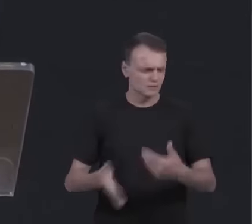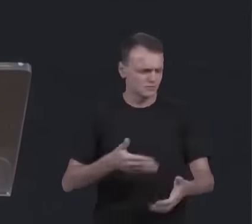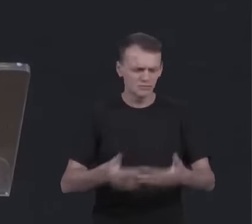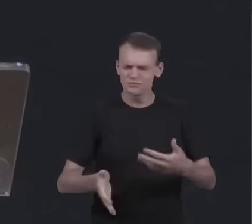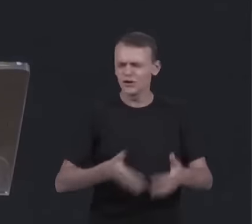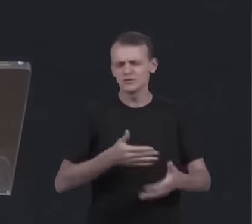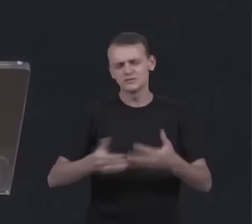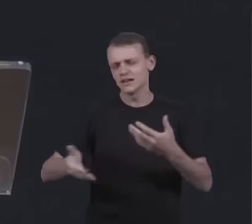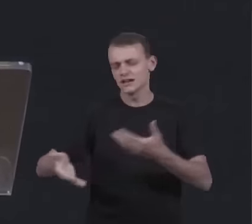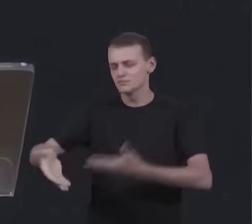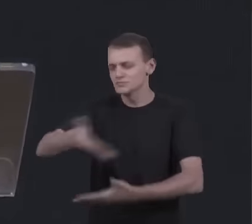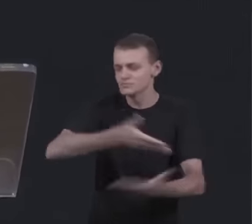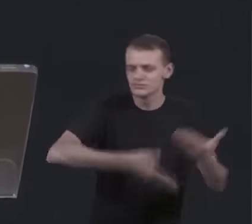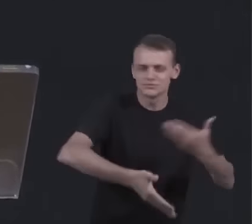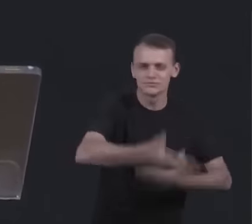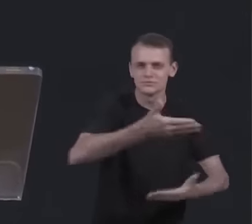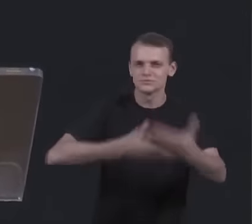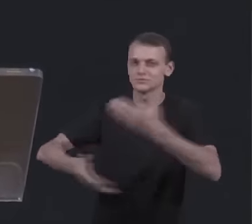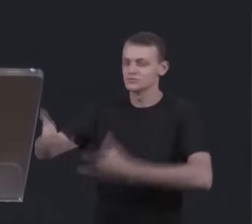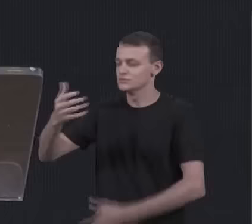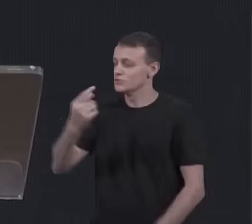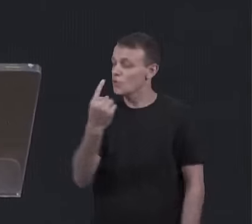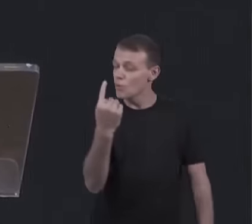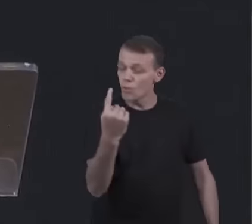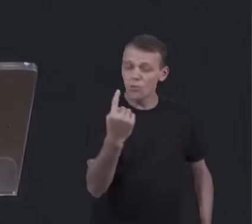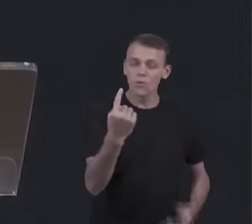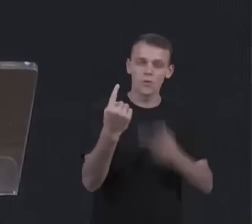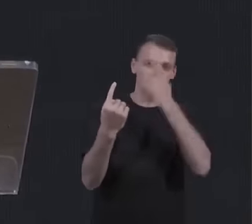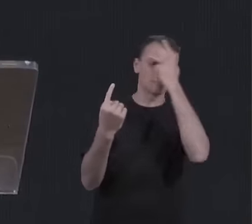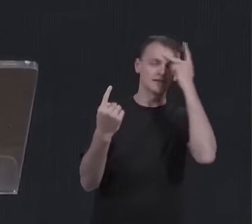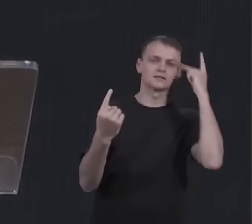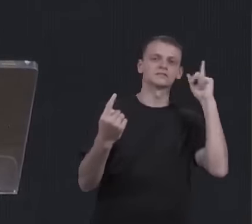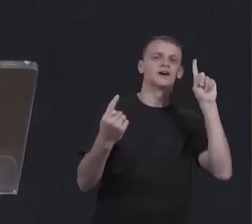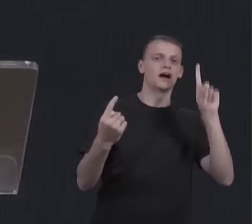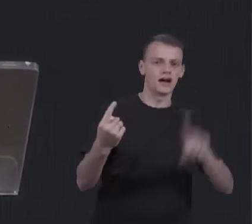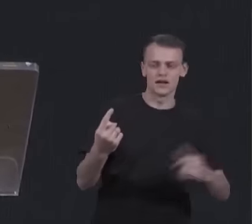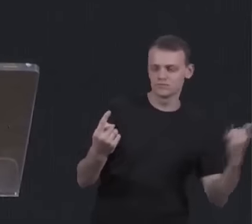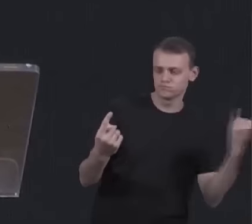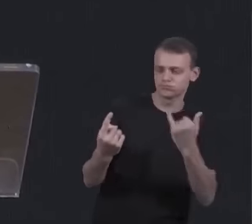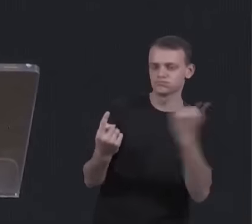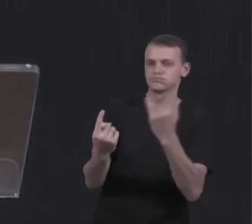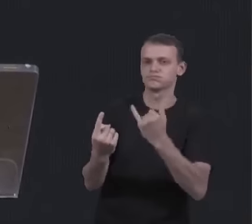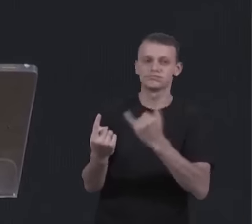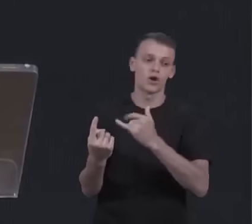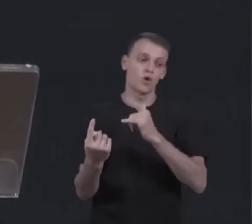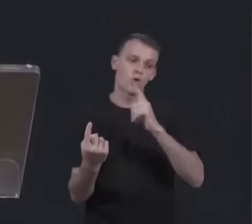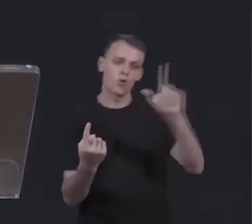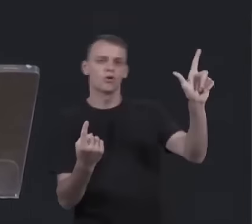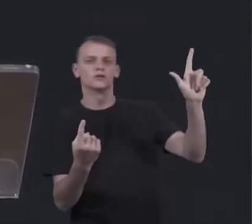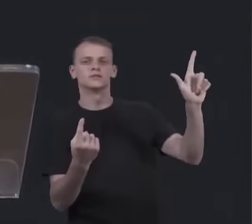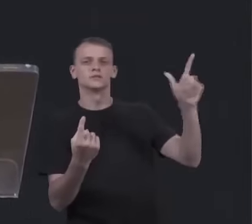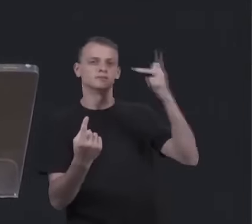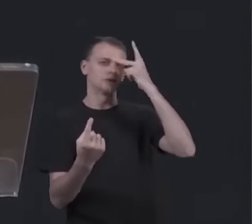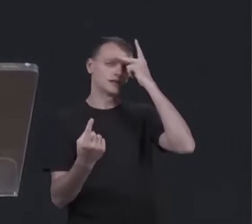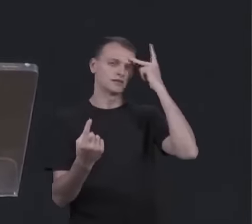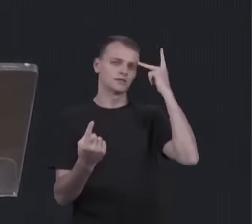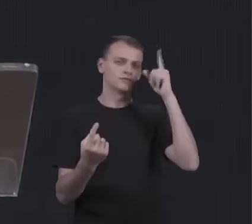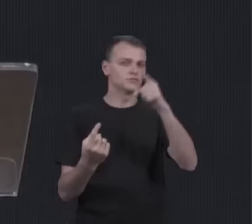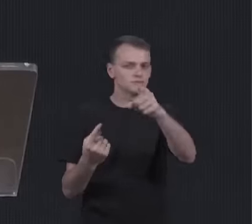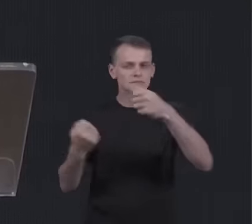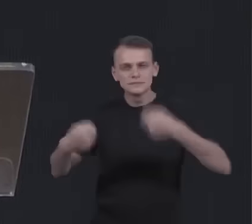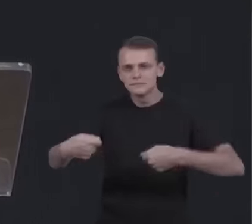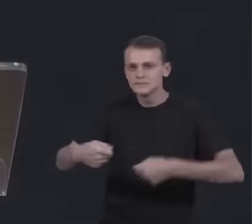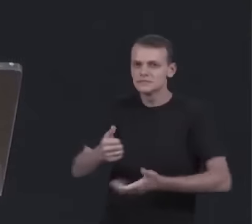relacionamento, uma pessoa sempre é influenciada por outra. Assuma o controle da sua